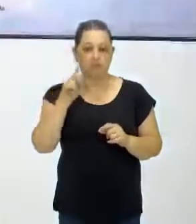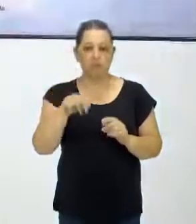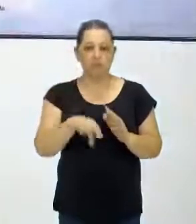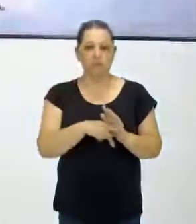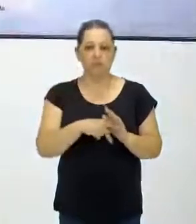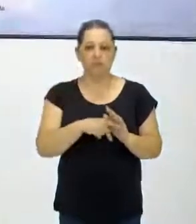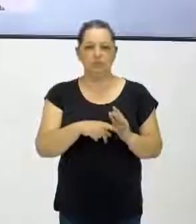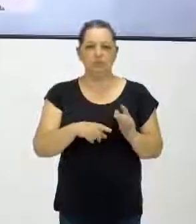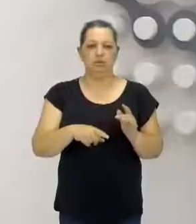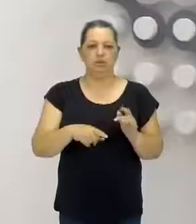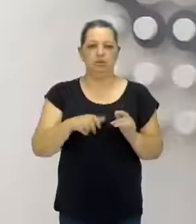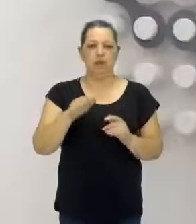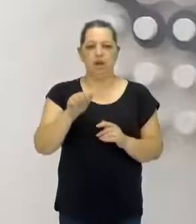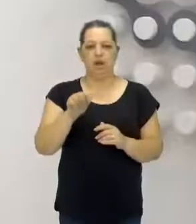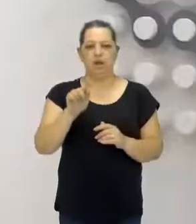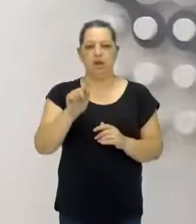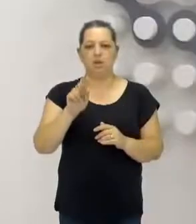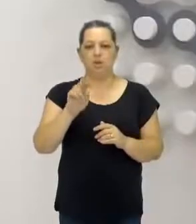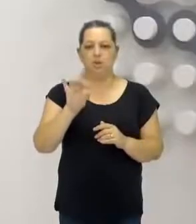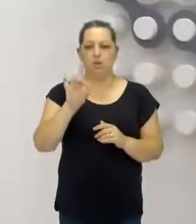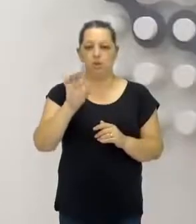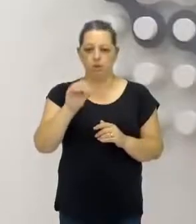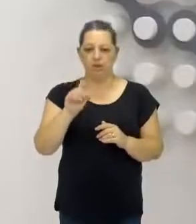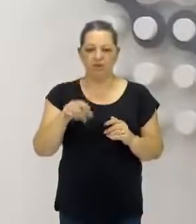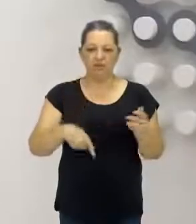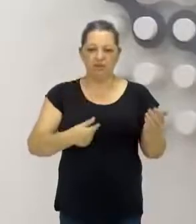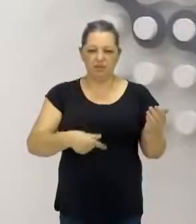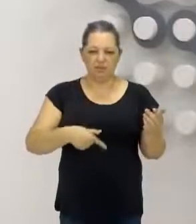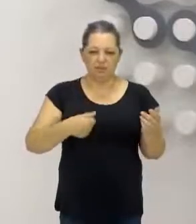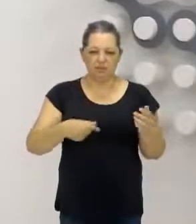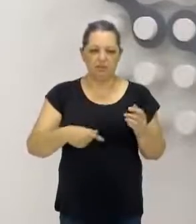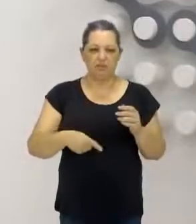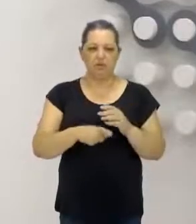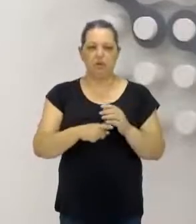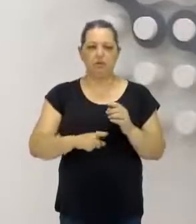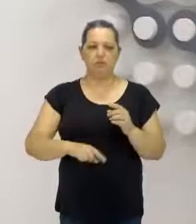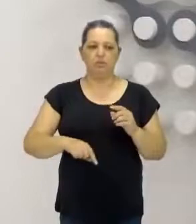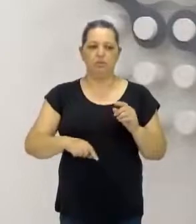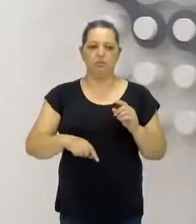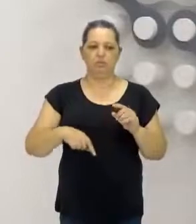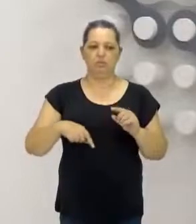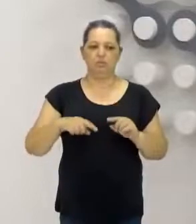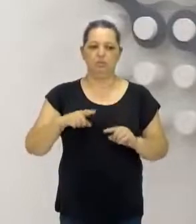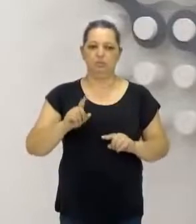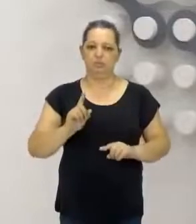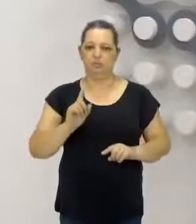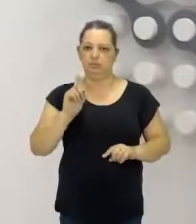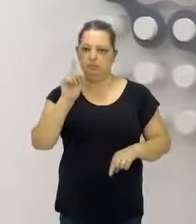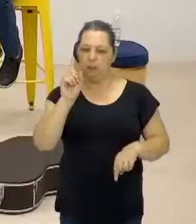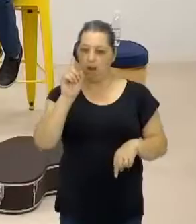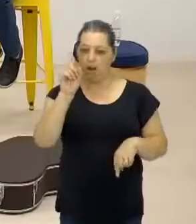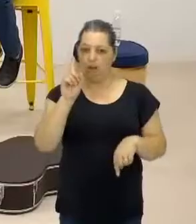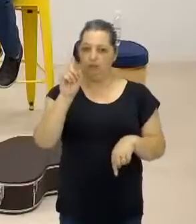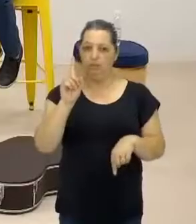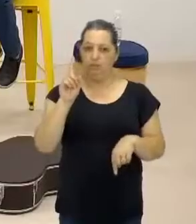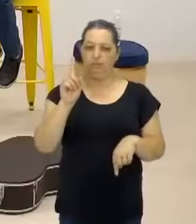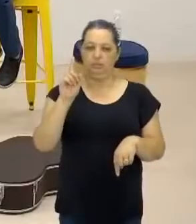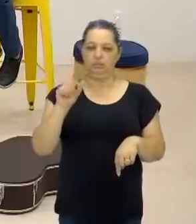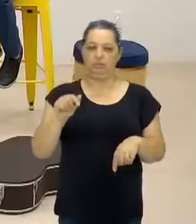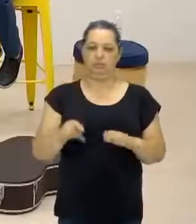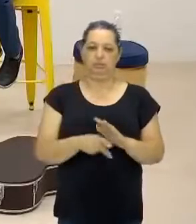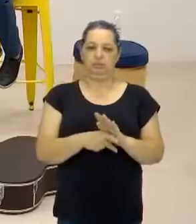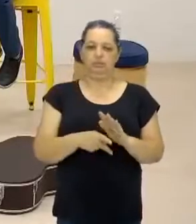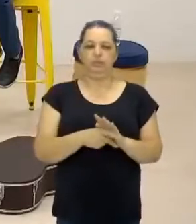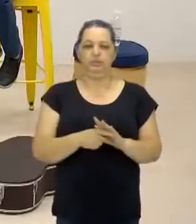mais agudo. Isso aí, se o Joel fazer ali, né? Ó, tocando, som mais agudo, né? Densidade linear